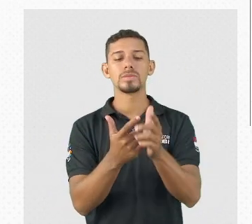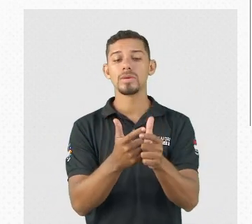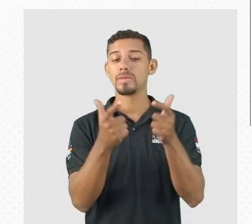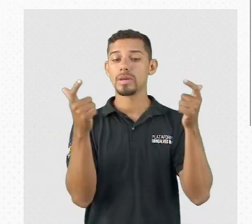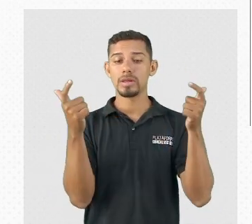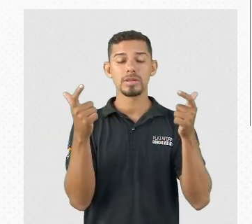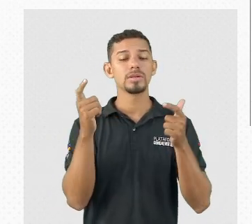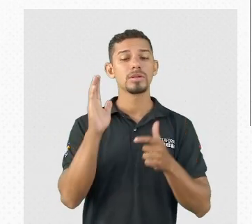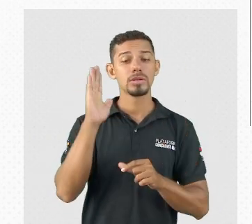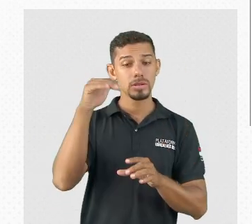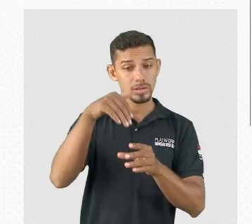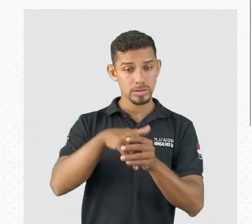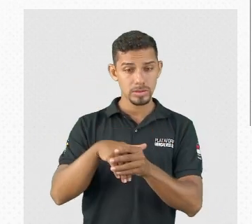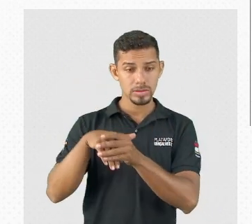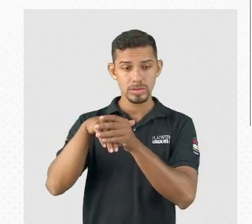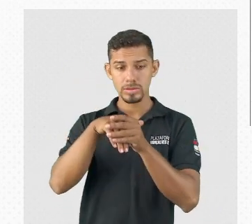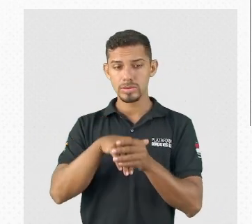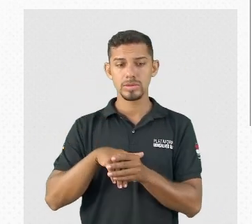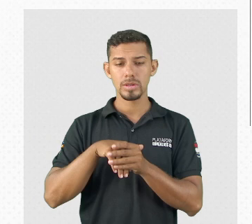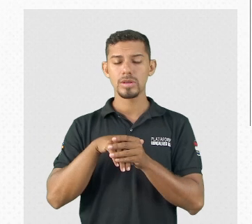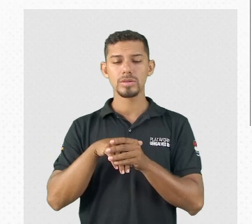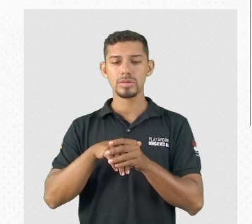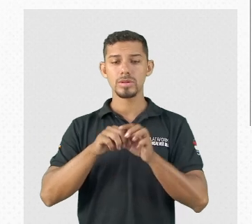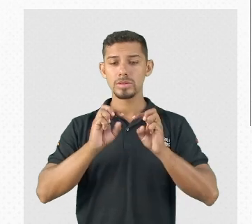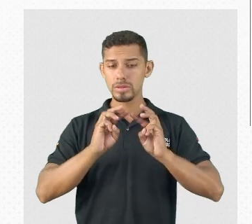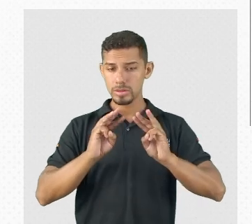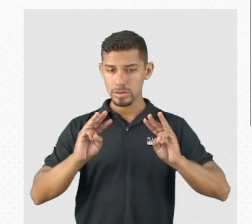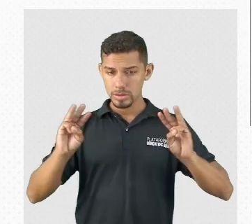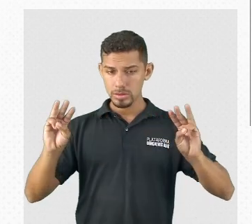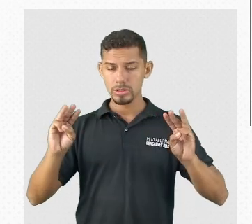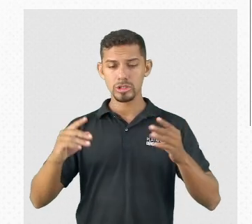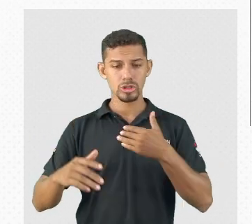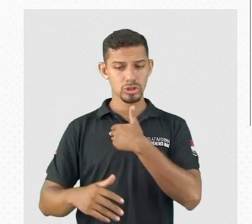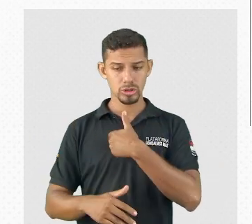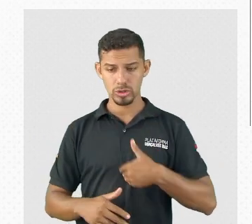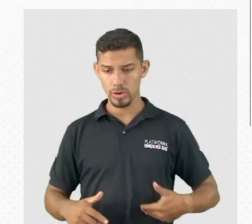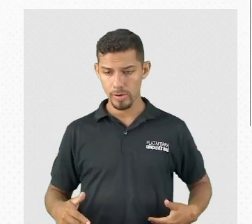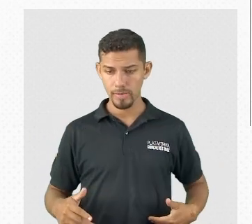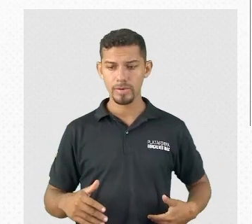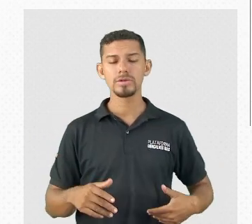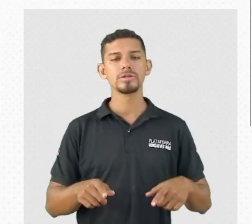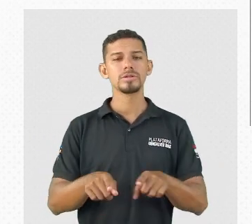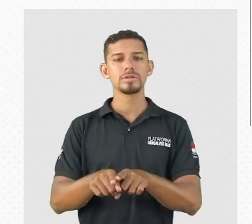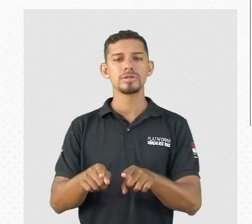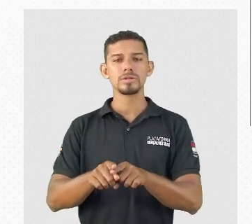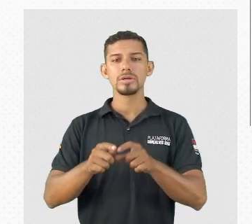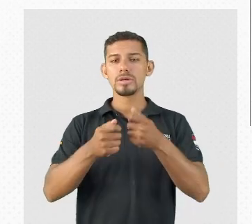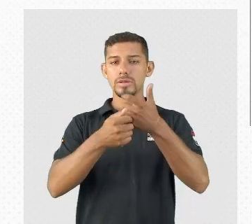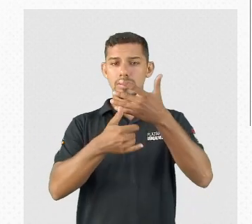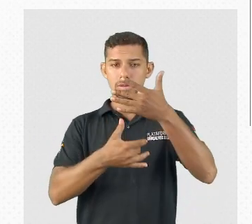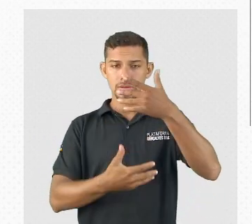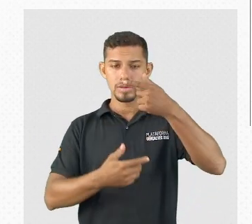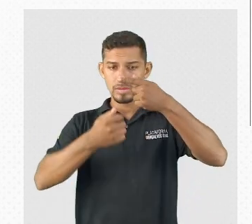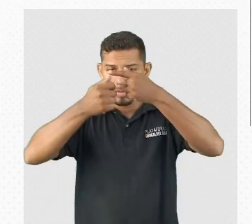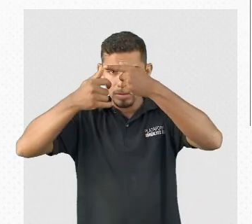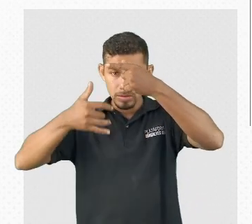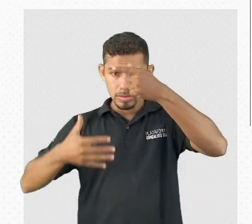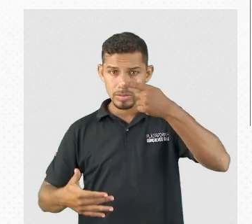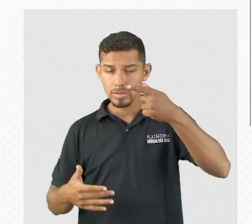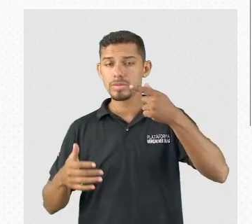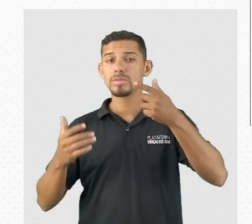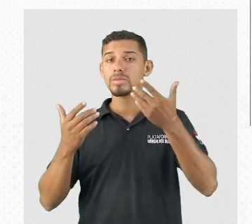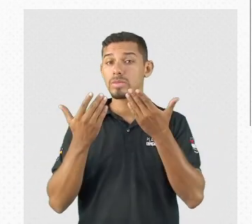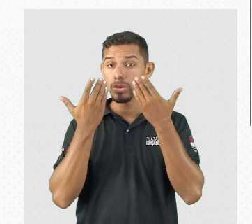processos eleitorais, né? Nos próprios sites de governo, os portais de transparência. Então, é importante que a gente